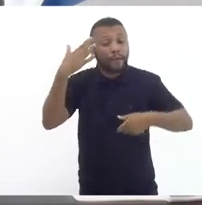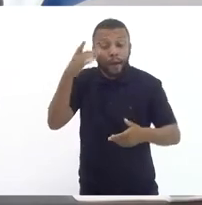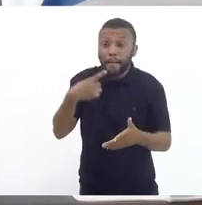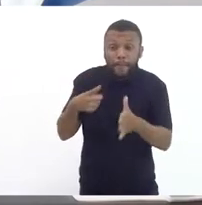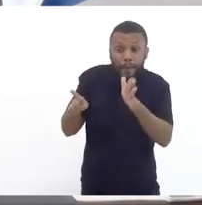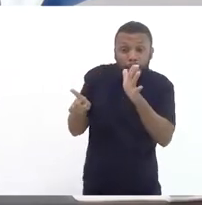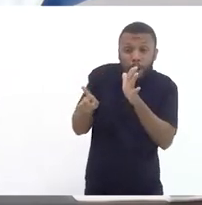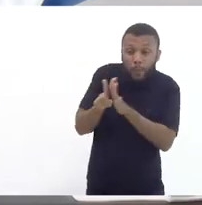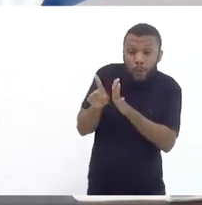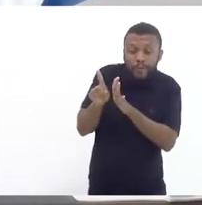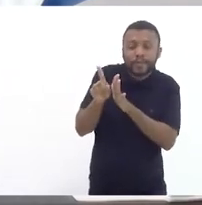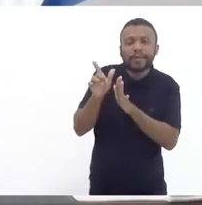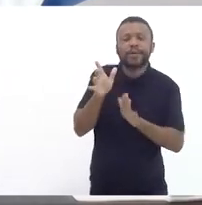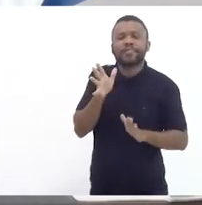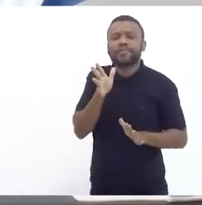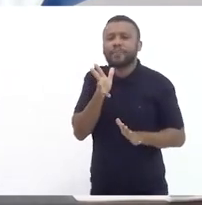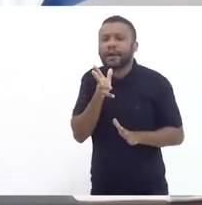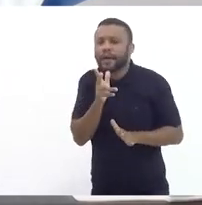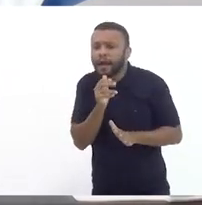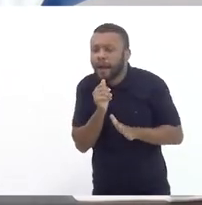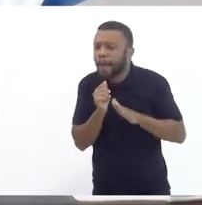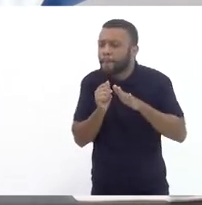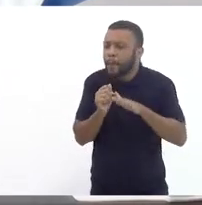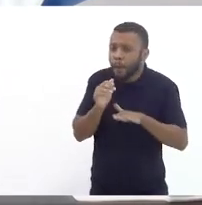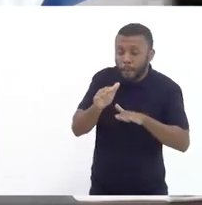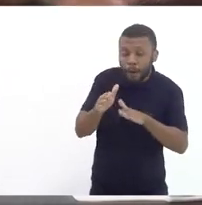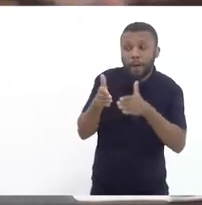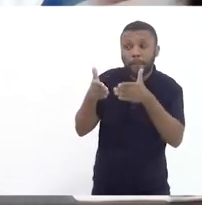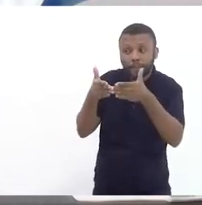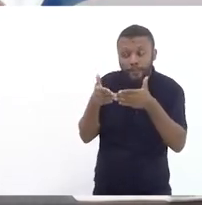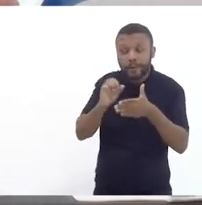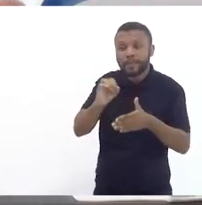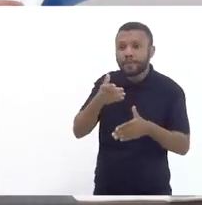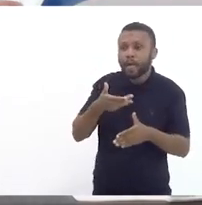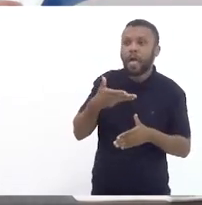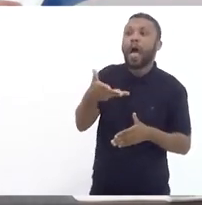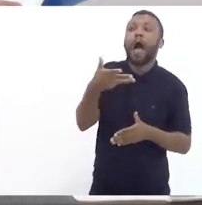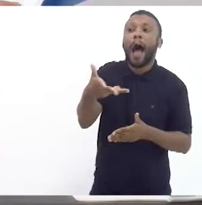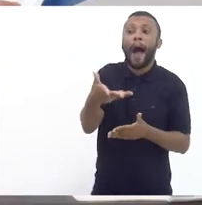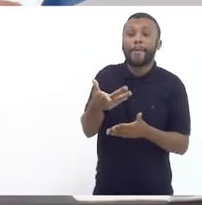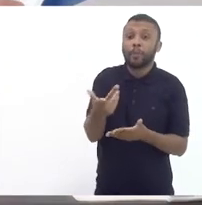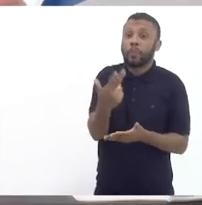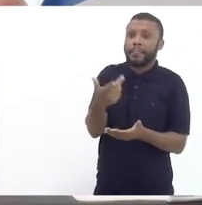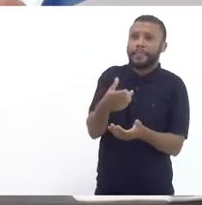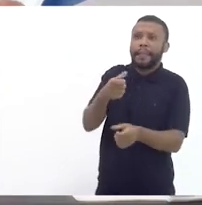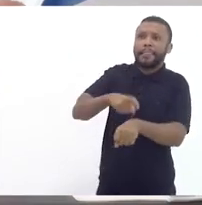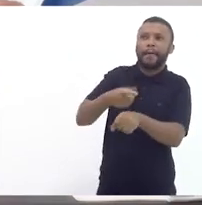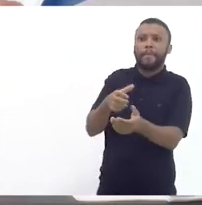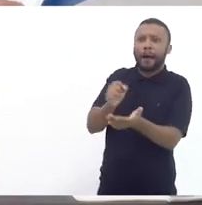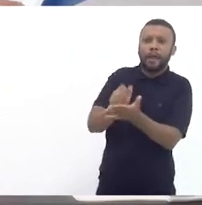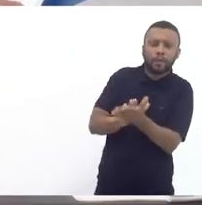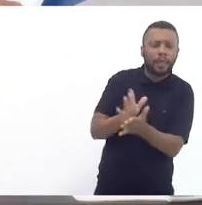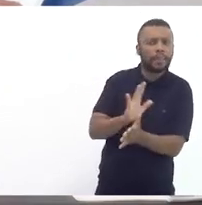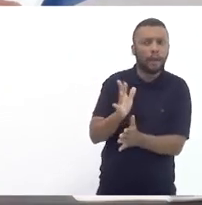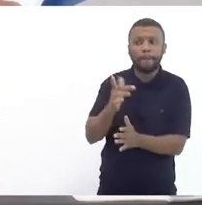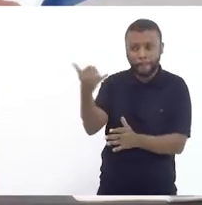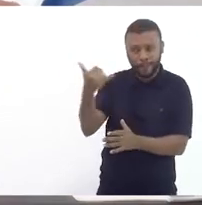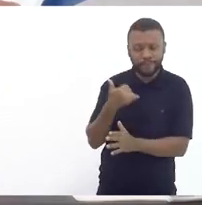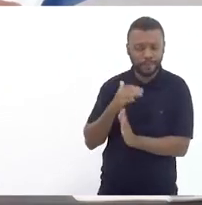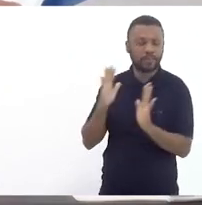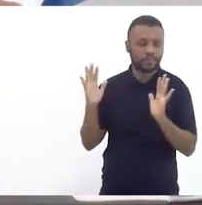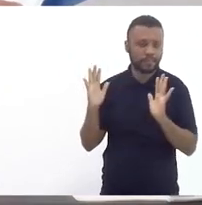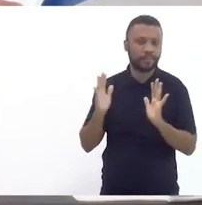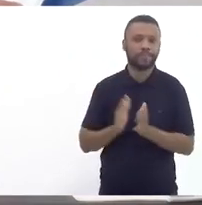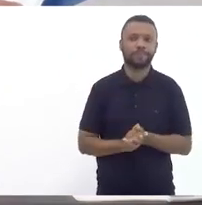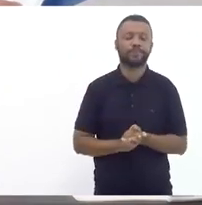perguntas devagar. Se eu estiver sendo rápido, por favor, me avisem. Tá? Eu vou fazer esse bloco logo, que é rápido, sim.